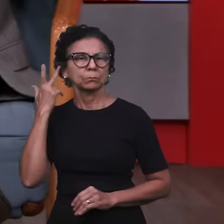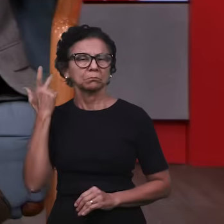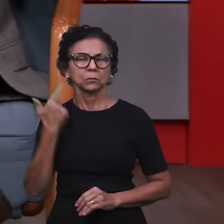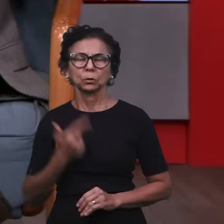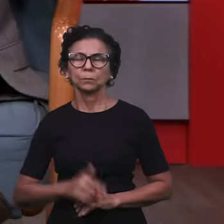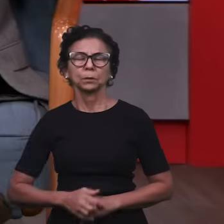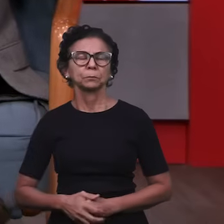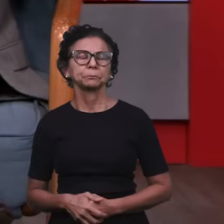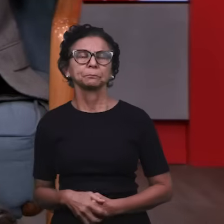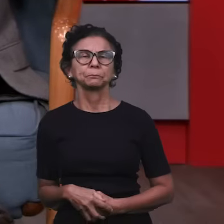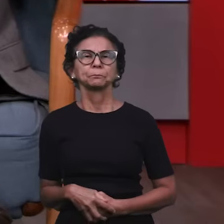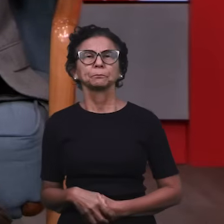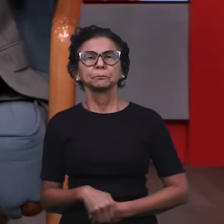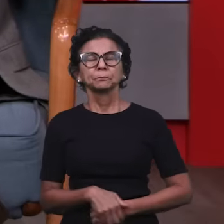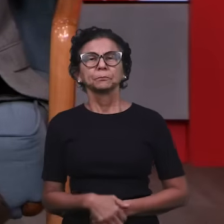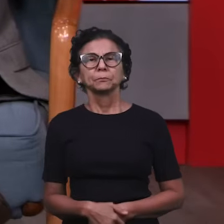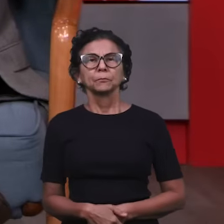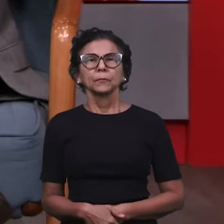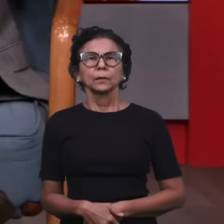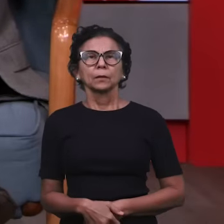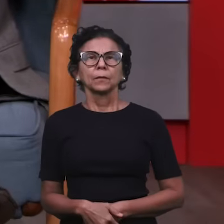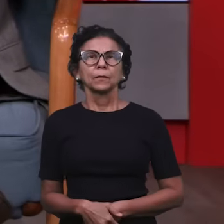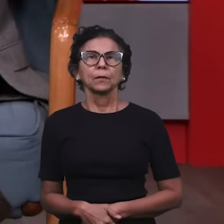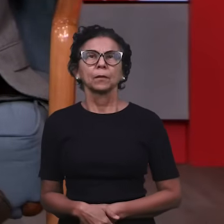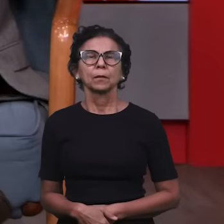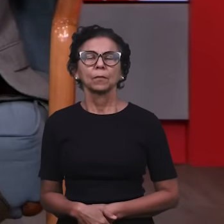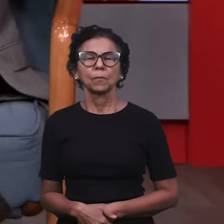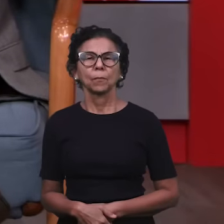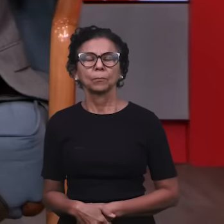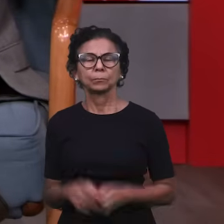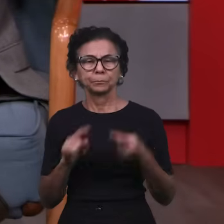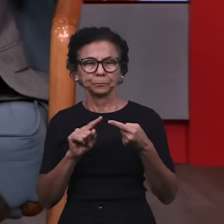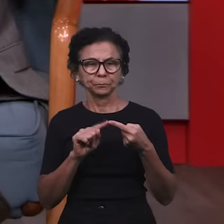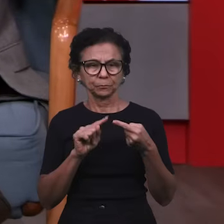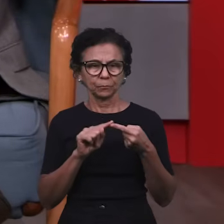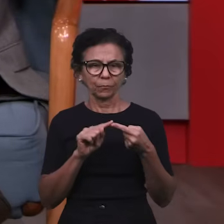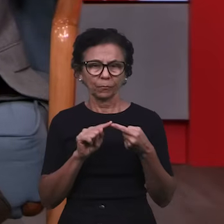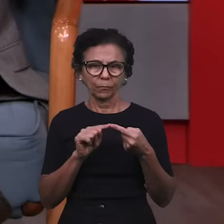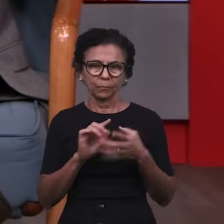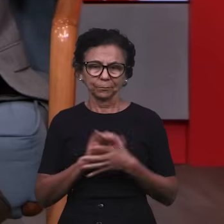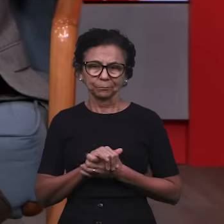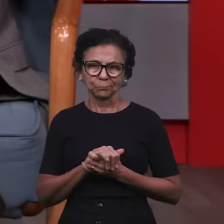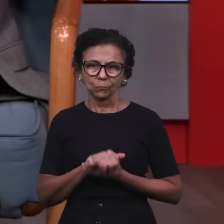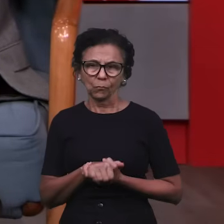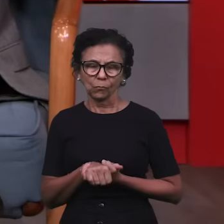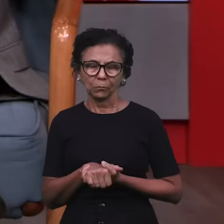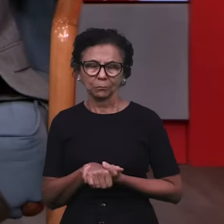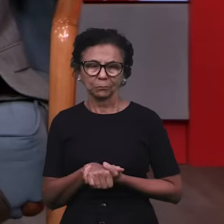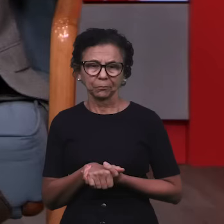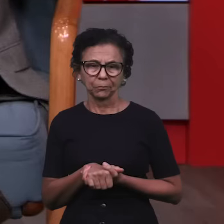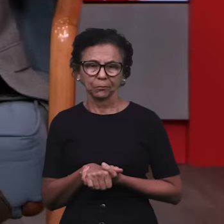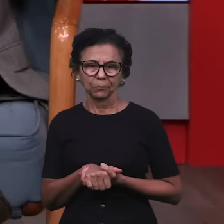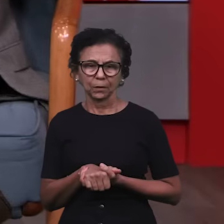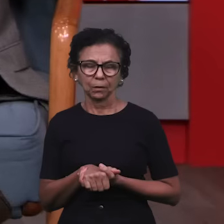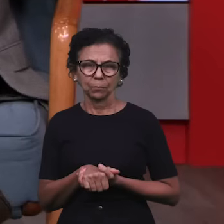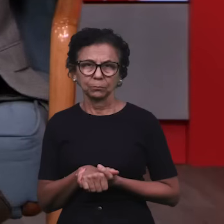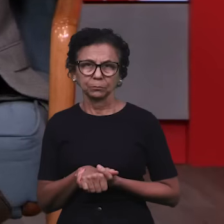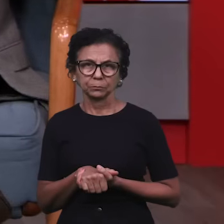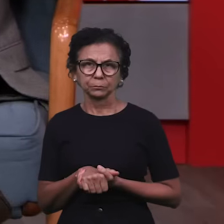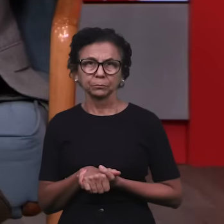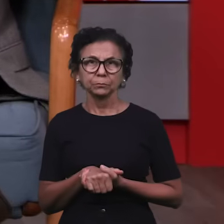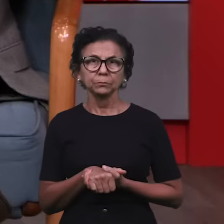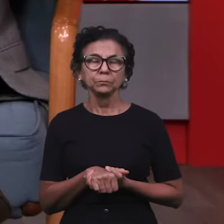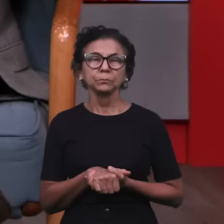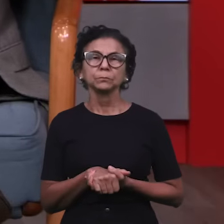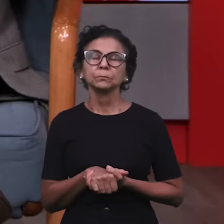Bom, vamos entender alguma coisa disso aqui. Primeiro ponto que chama a nossa atenção. E